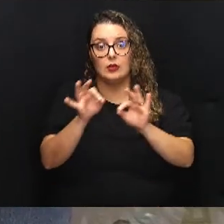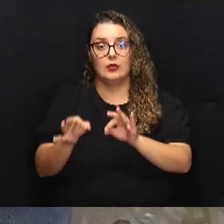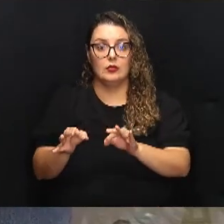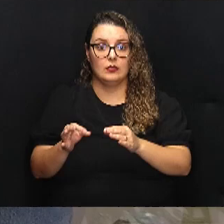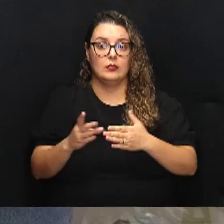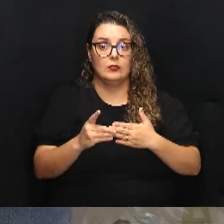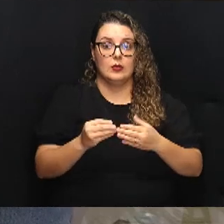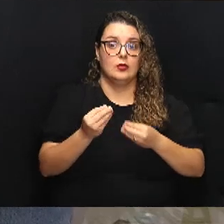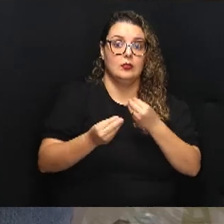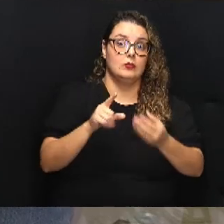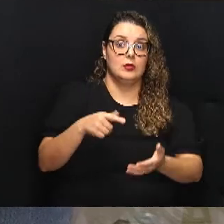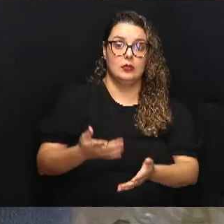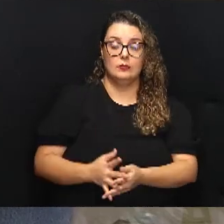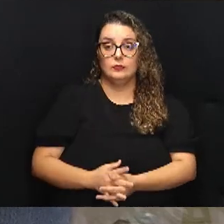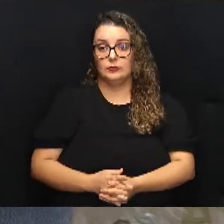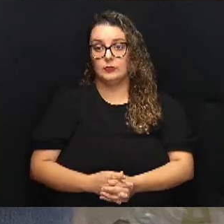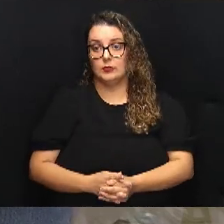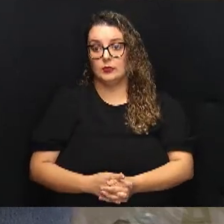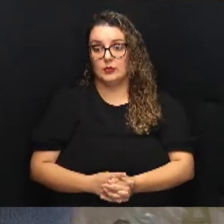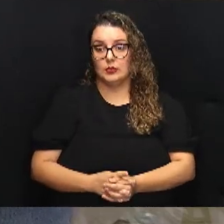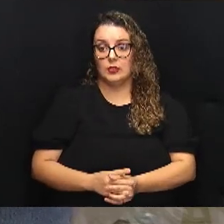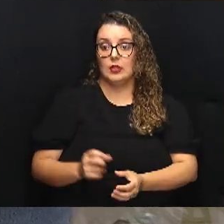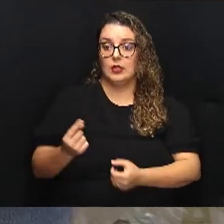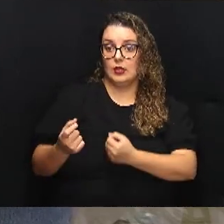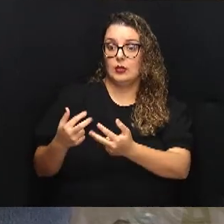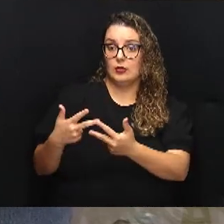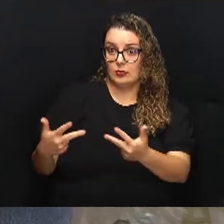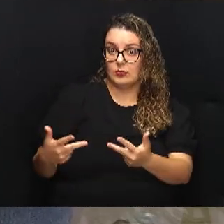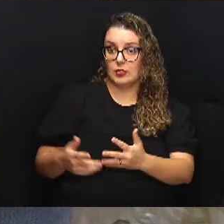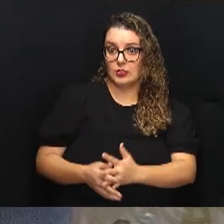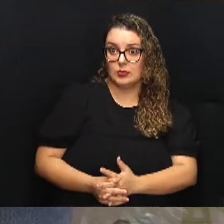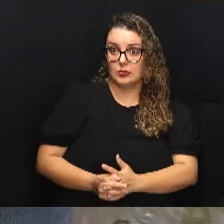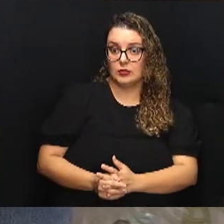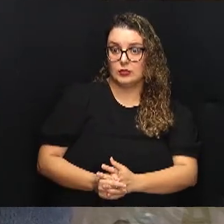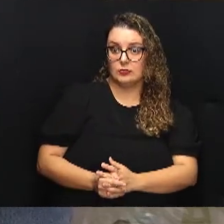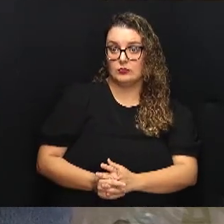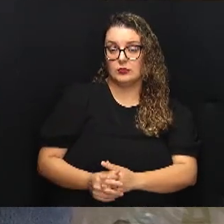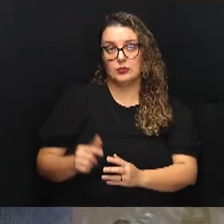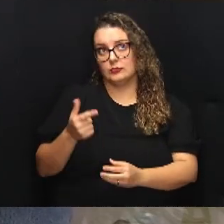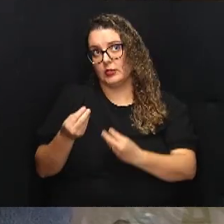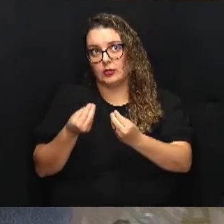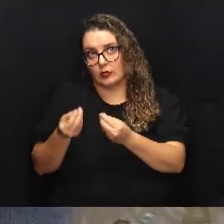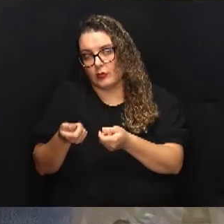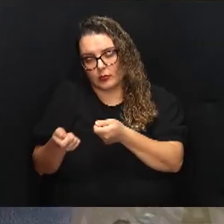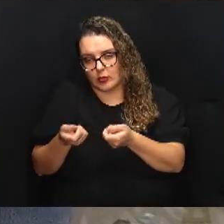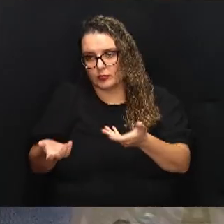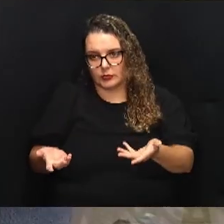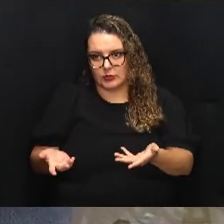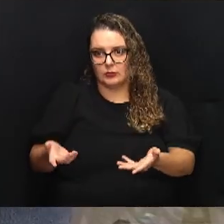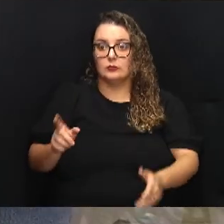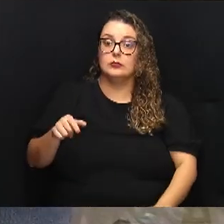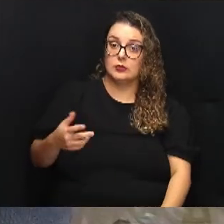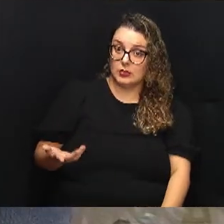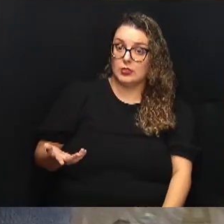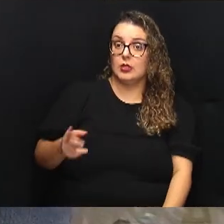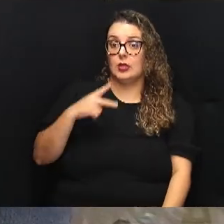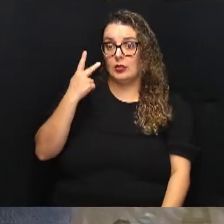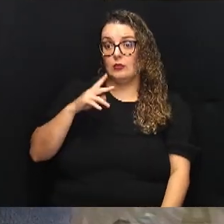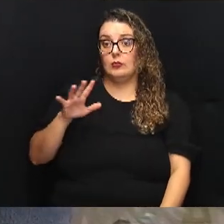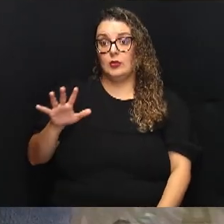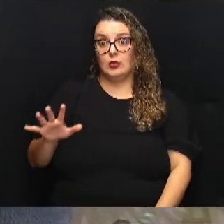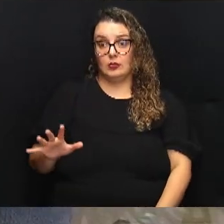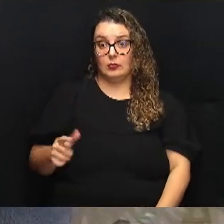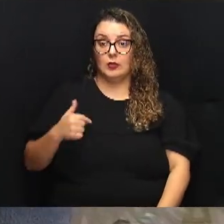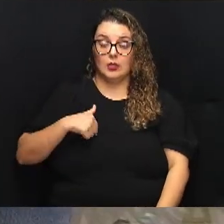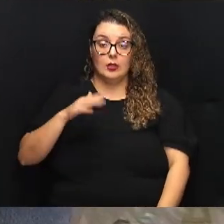dólar, como que é? Tem algumas coisas assim que estão fora da nossa mão e aí é uma questão política, então eu